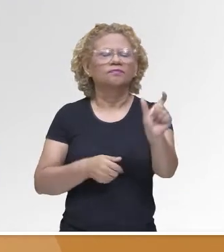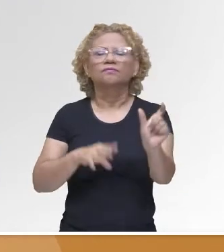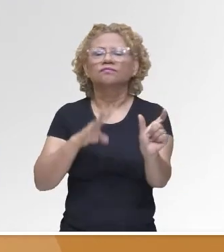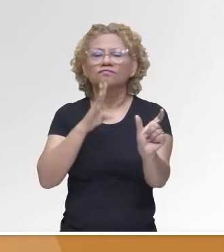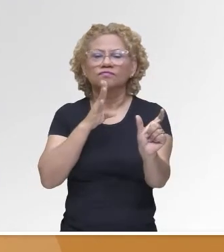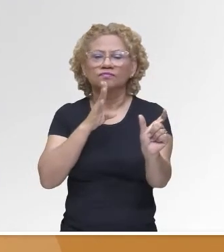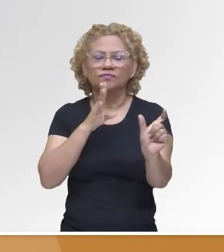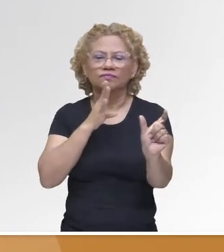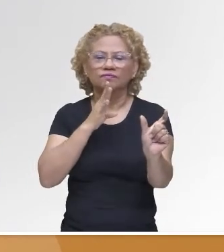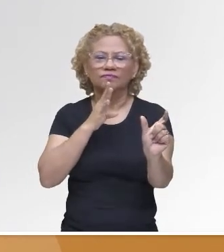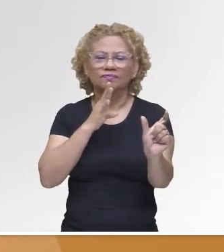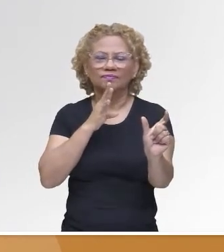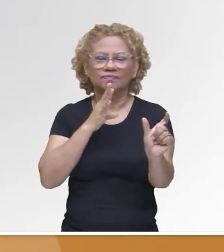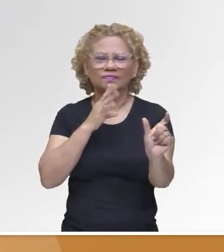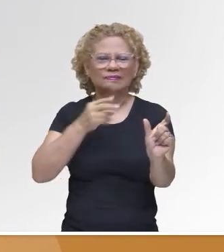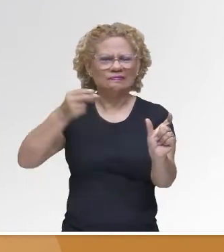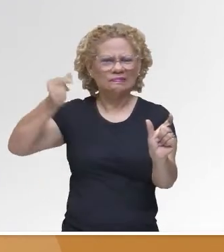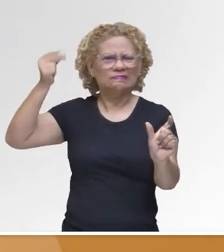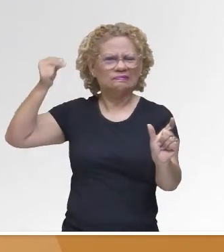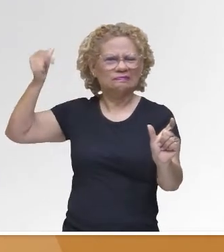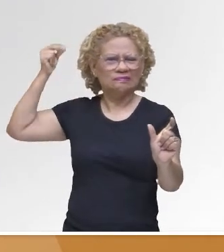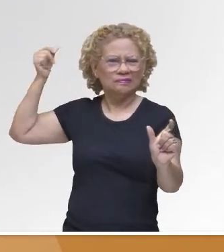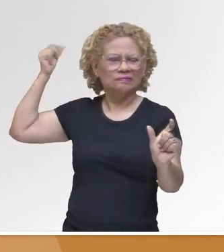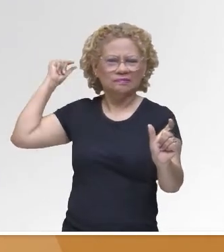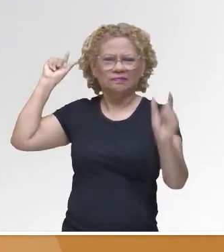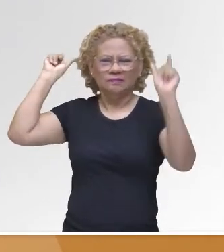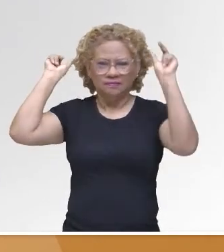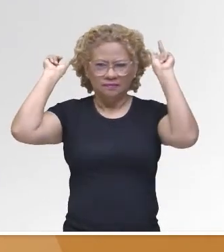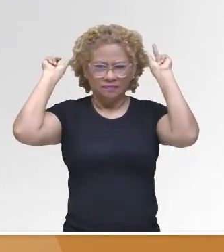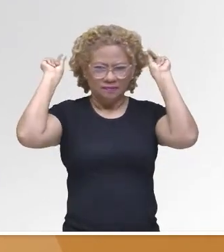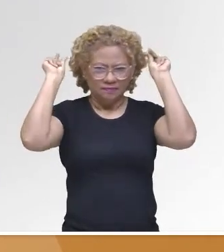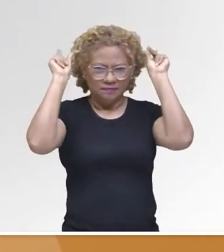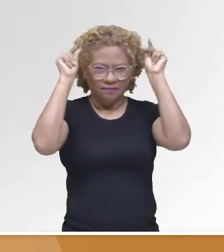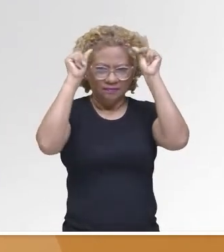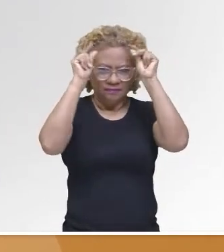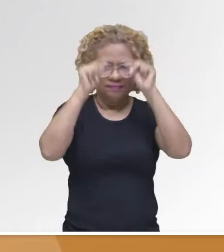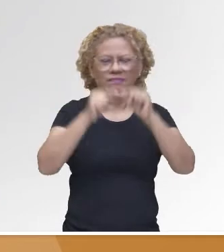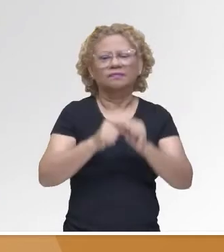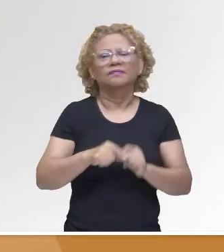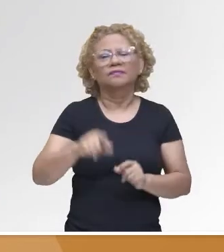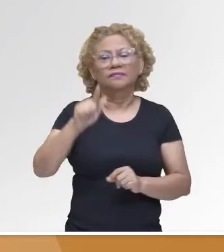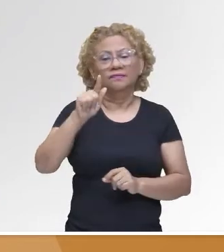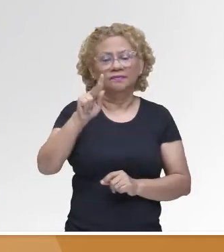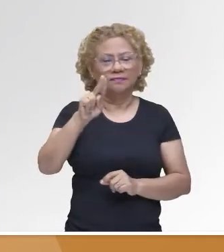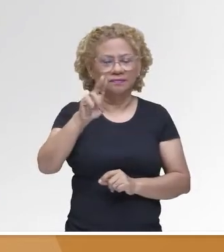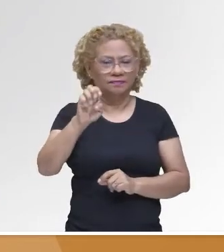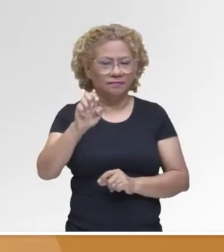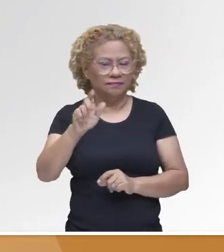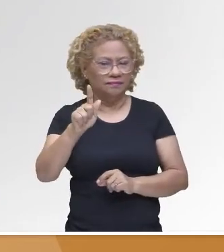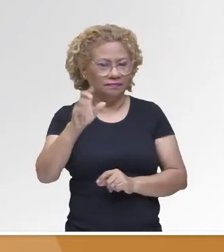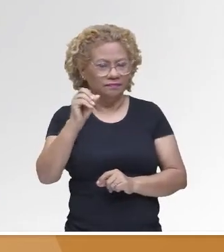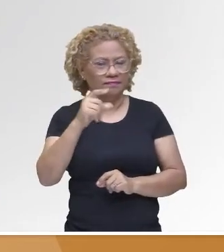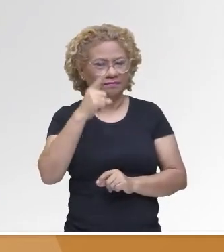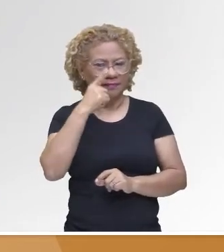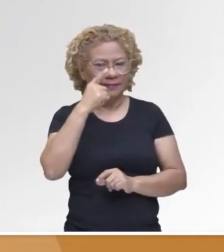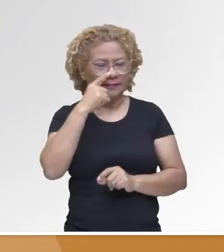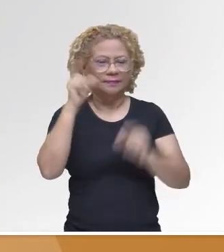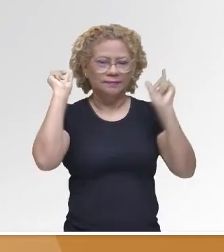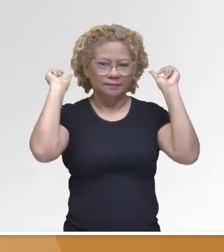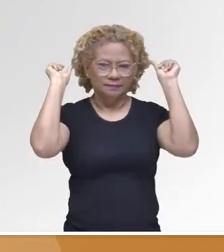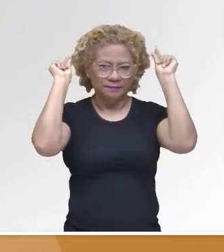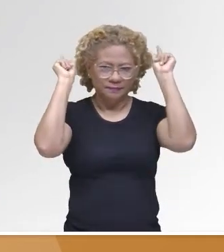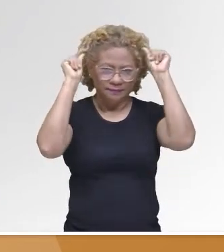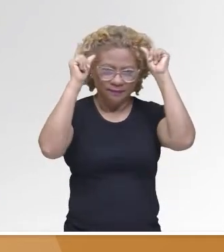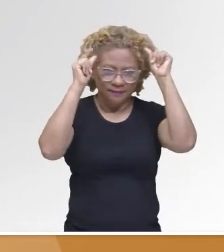origem da palavra método. Ela é uma palavrinha, né, que vem do grego, ela é grega, né?